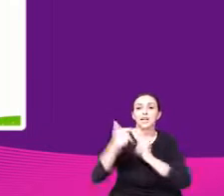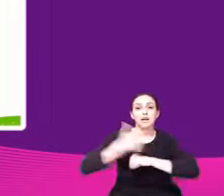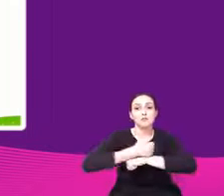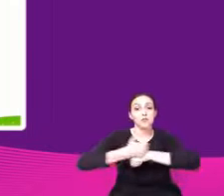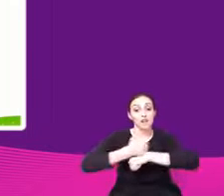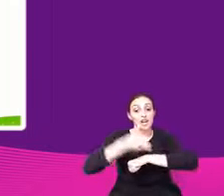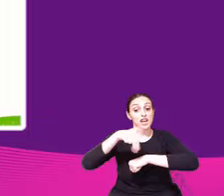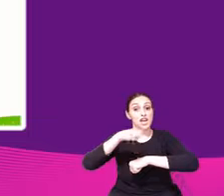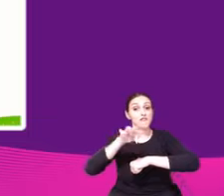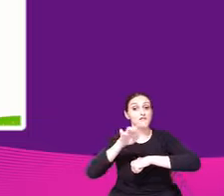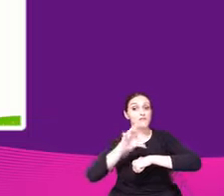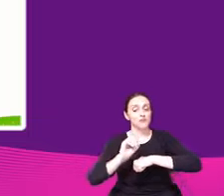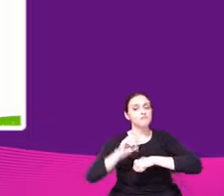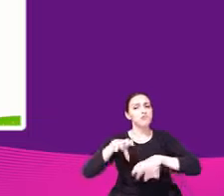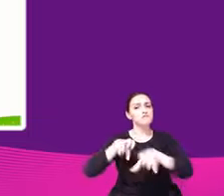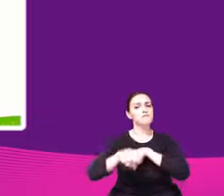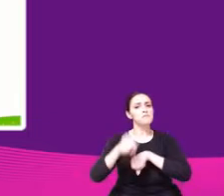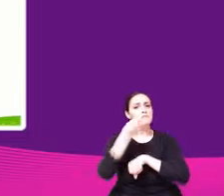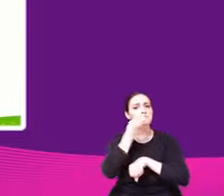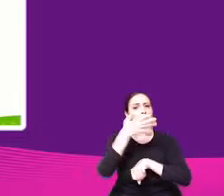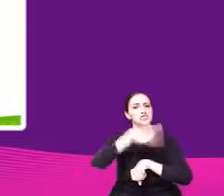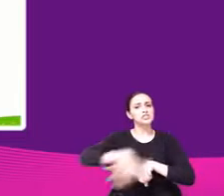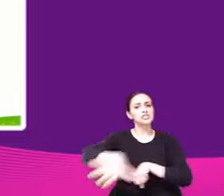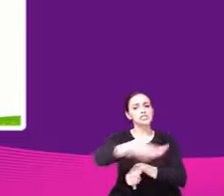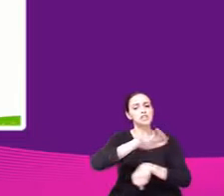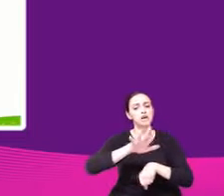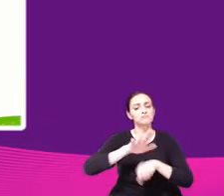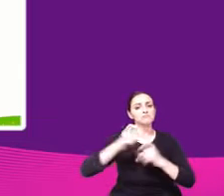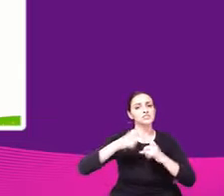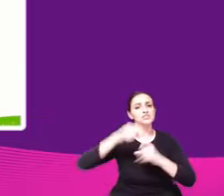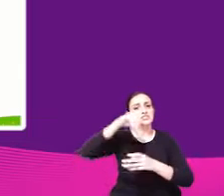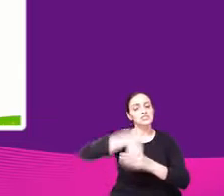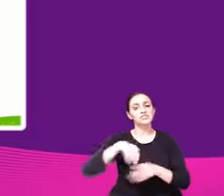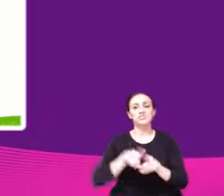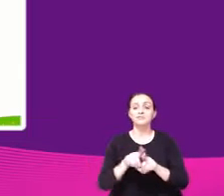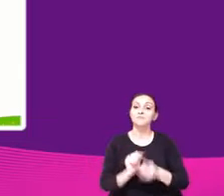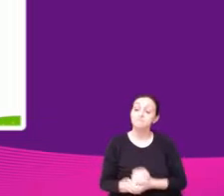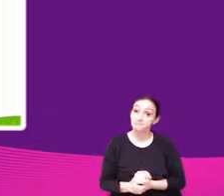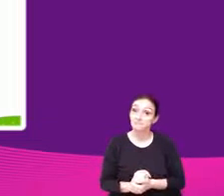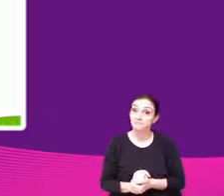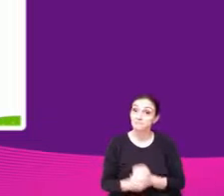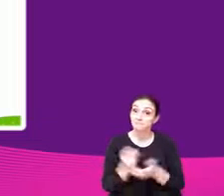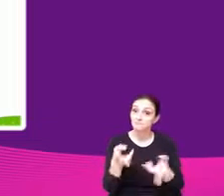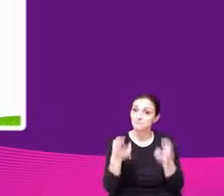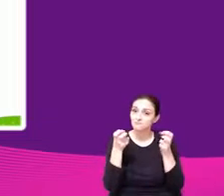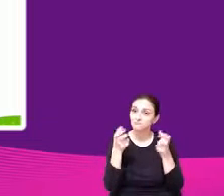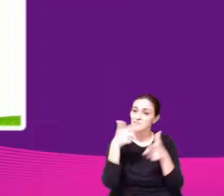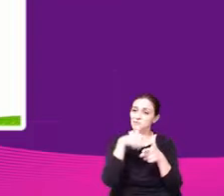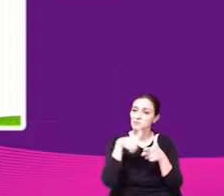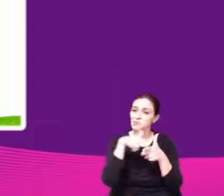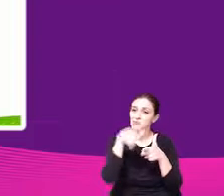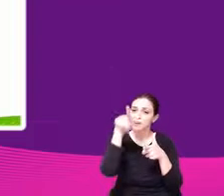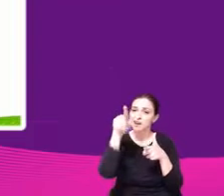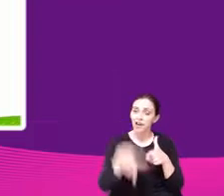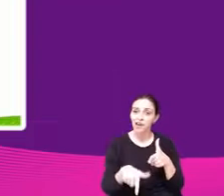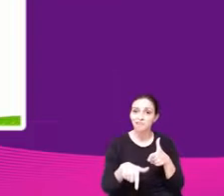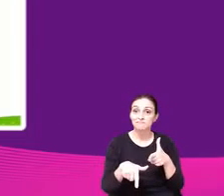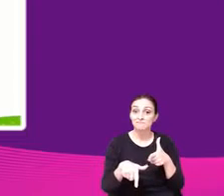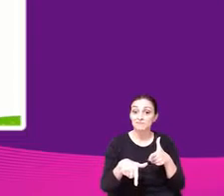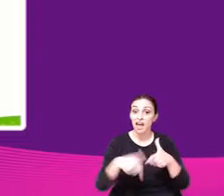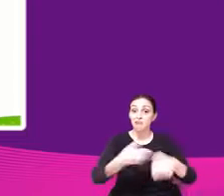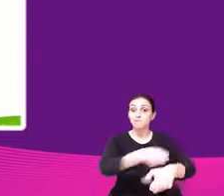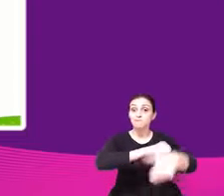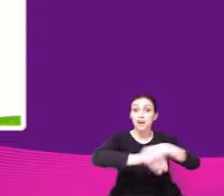que têm uma boa formação geral em medicina interna, né? Então, você vê aqui, né, um problema que é de força de trabalho, né? Ou